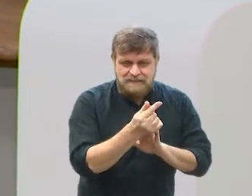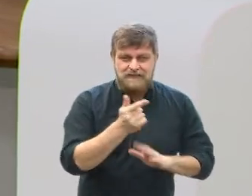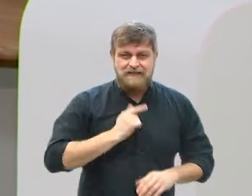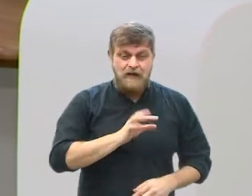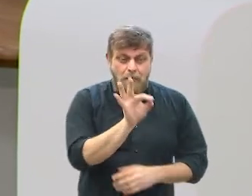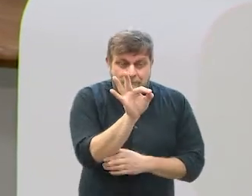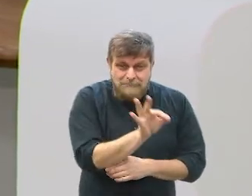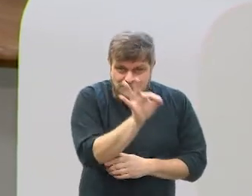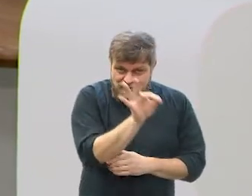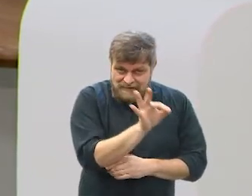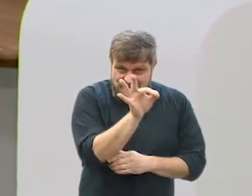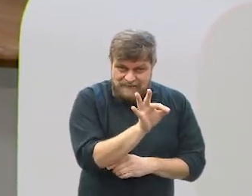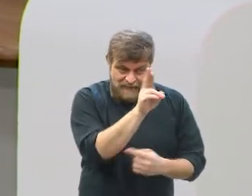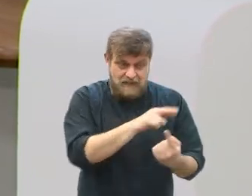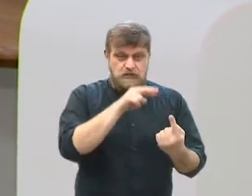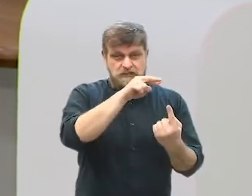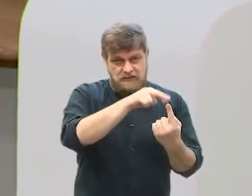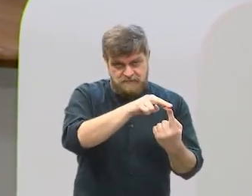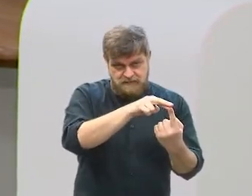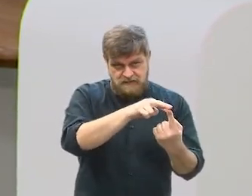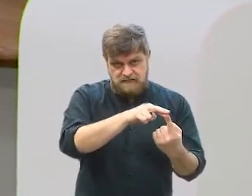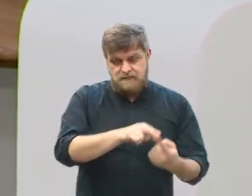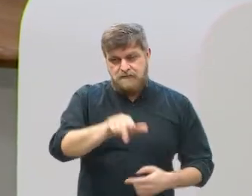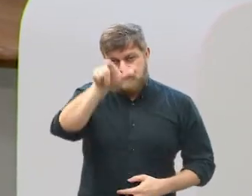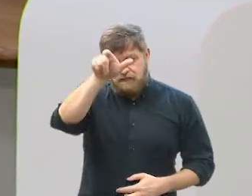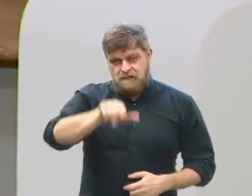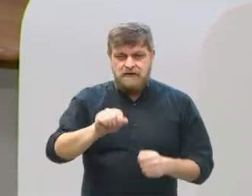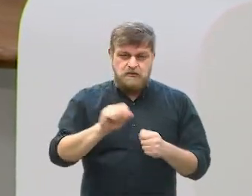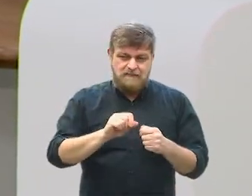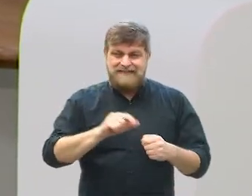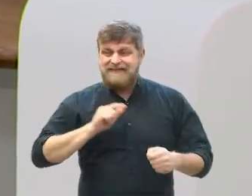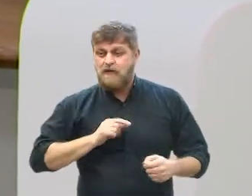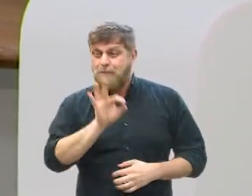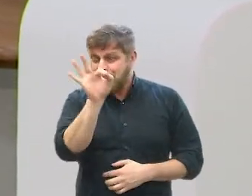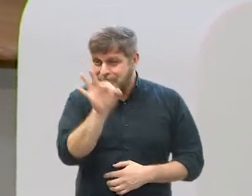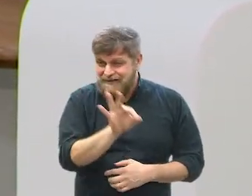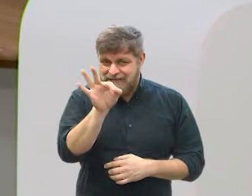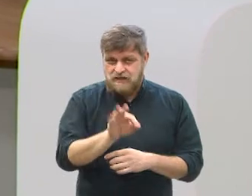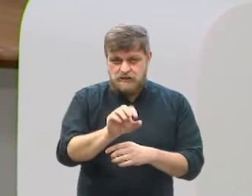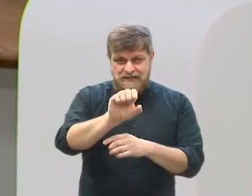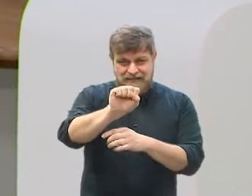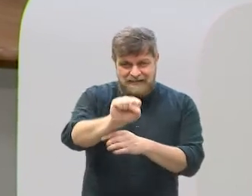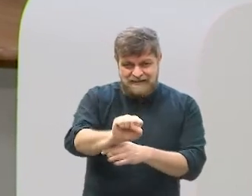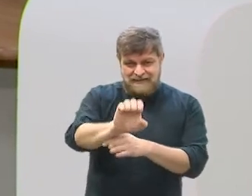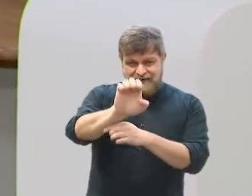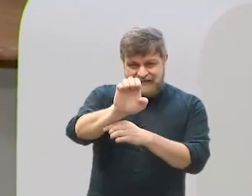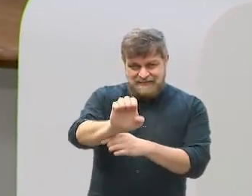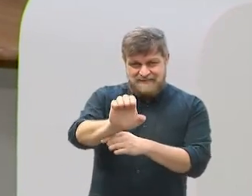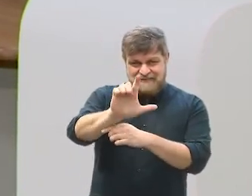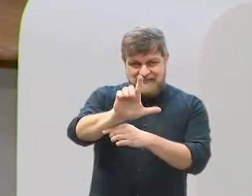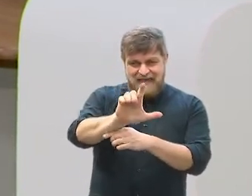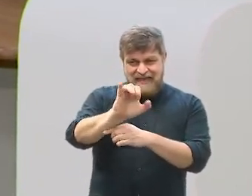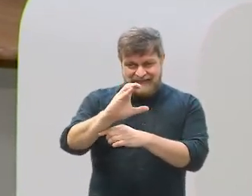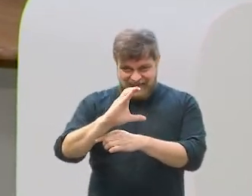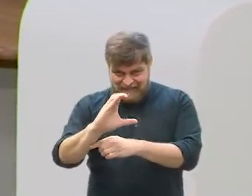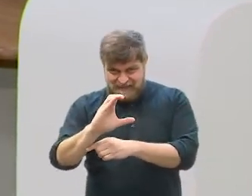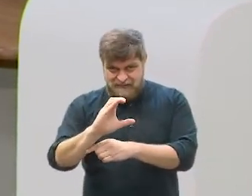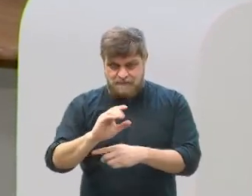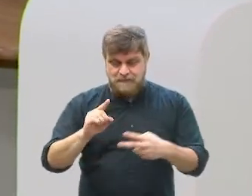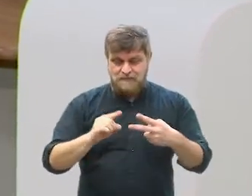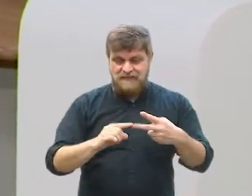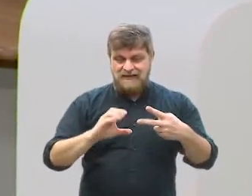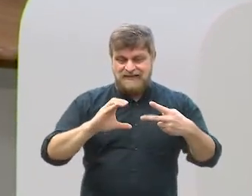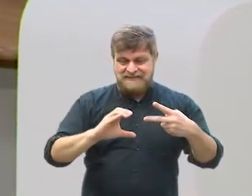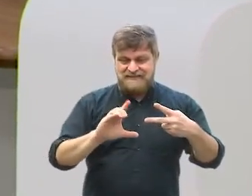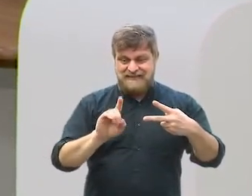numa taxa de referência. Ou você faz via Selic, que é a tradicional, né? O CDI, que é mais conhecido.